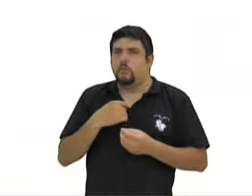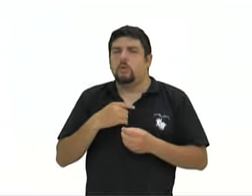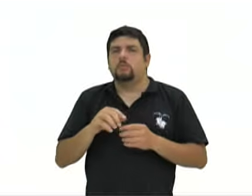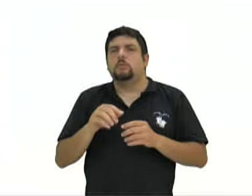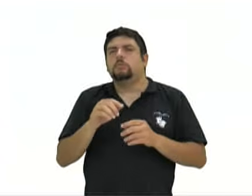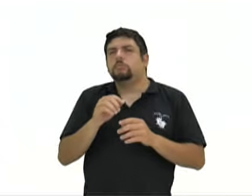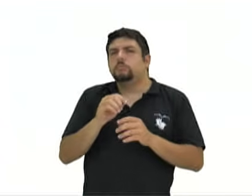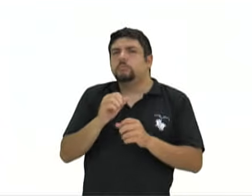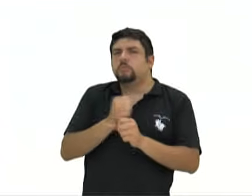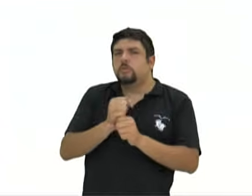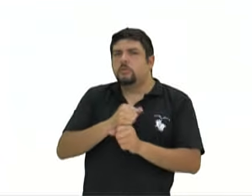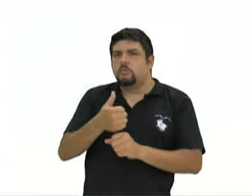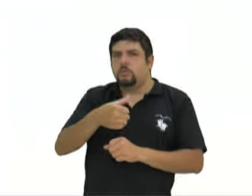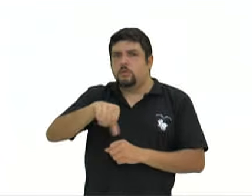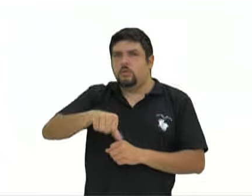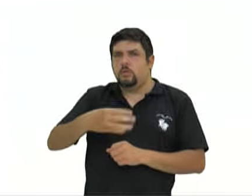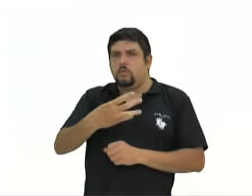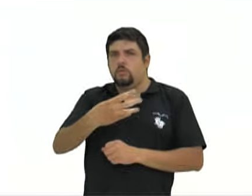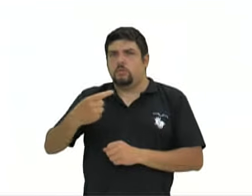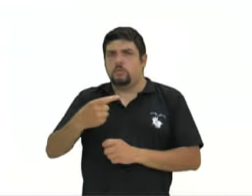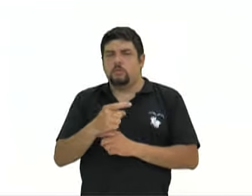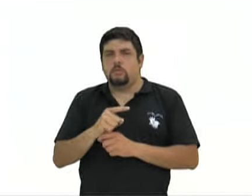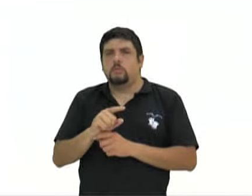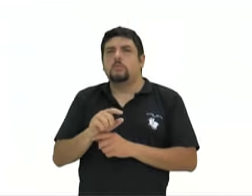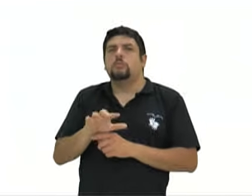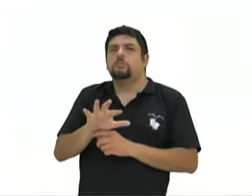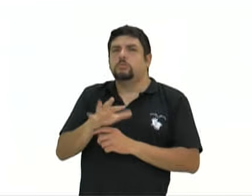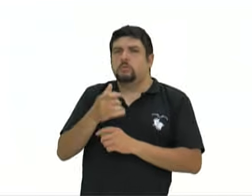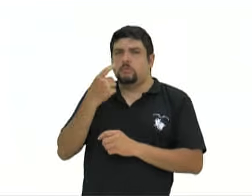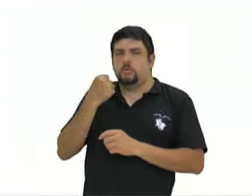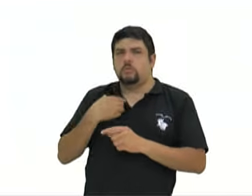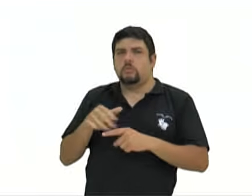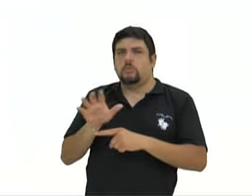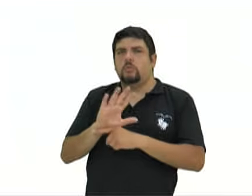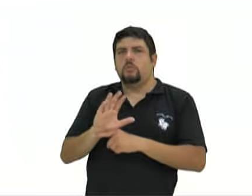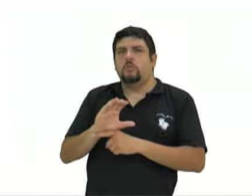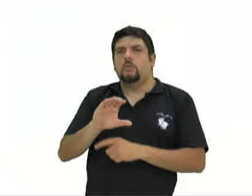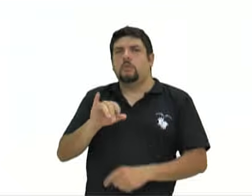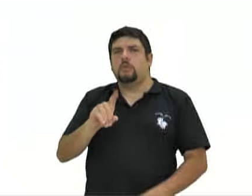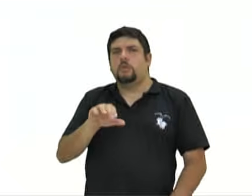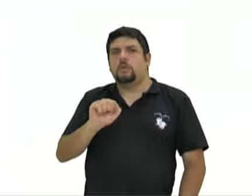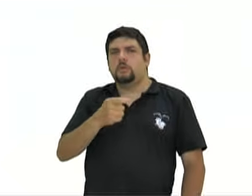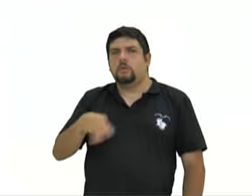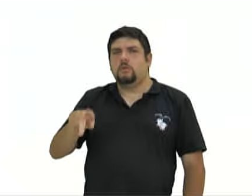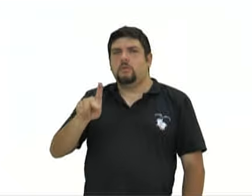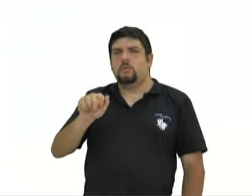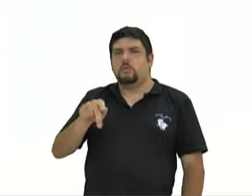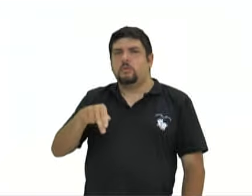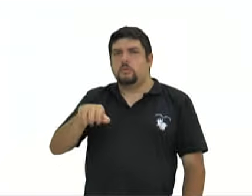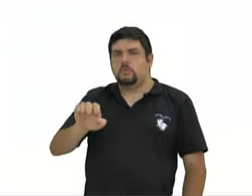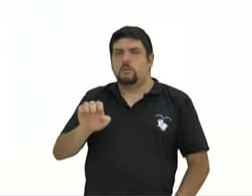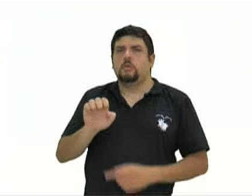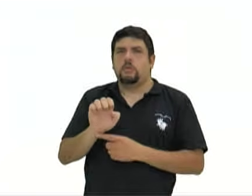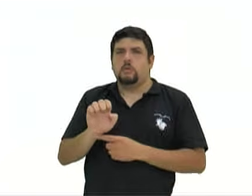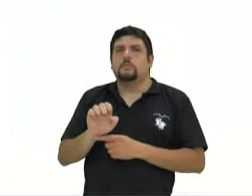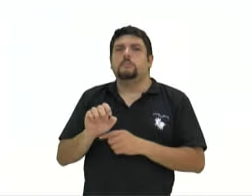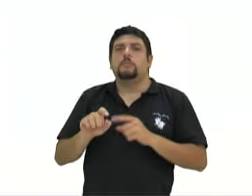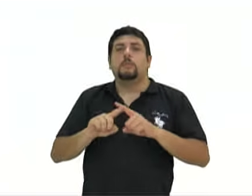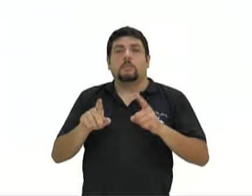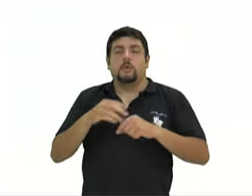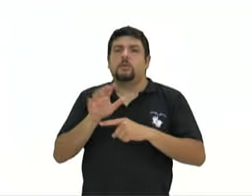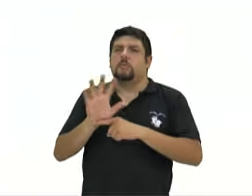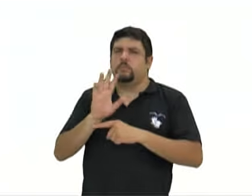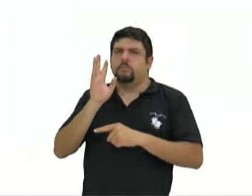para 1941, que a grande característica vai ser no filme Cidadão Kane, tá? Eu não vou passar isso para vocês, do Orson Welles, mas é